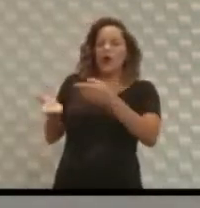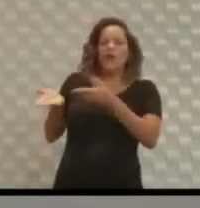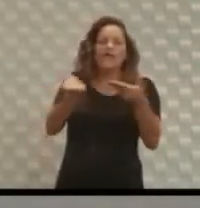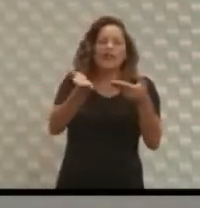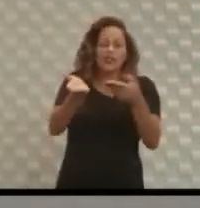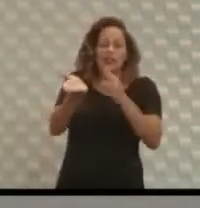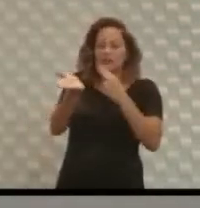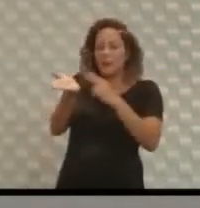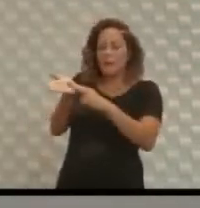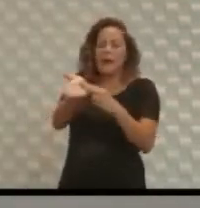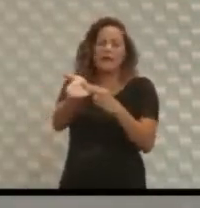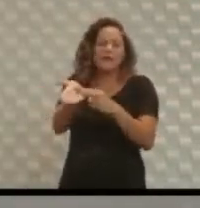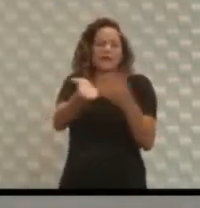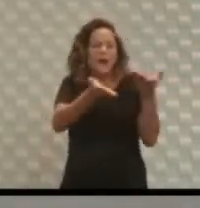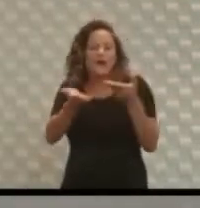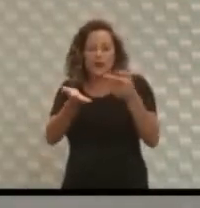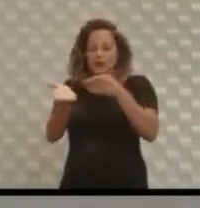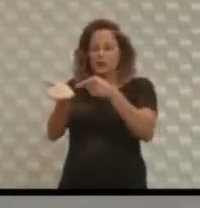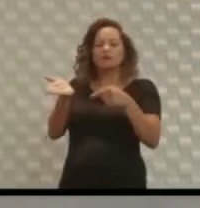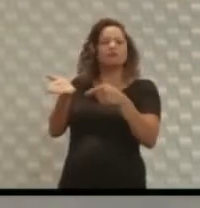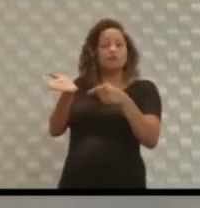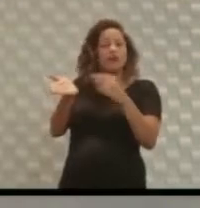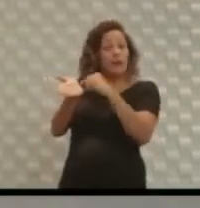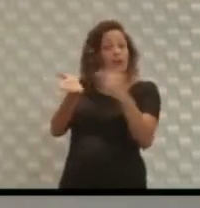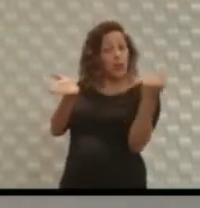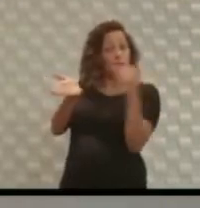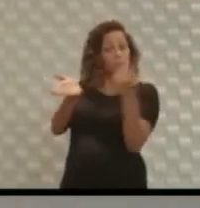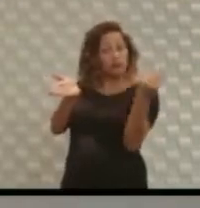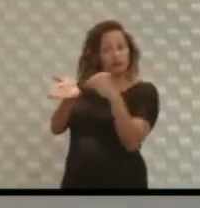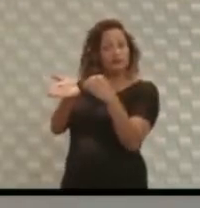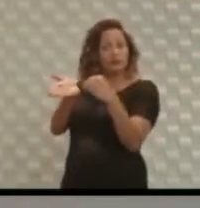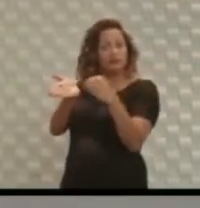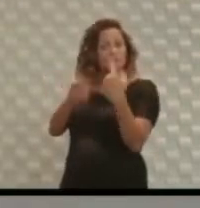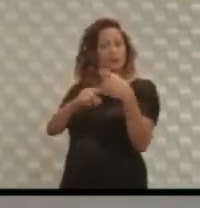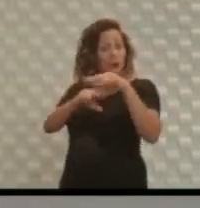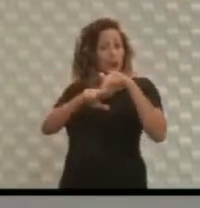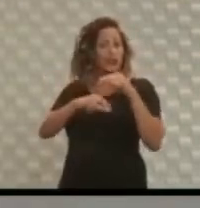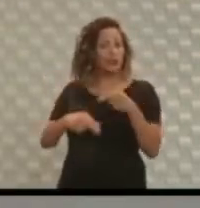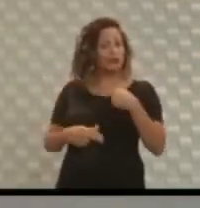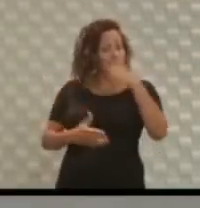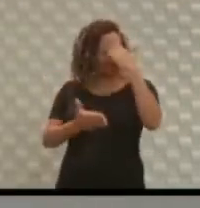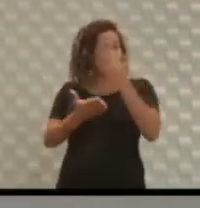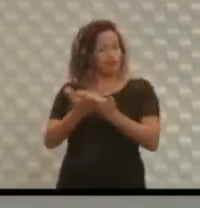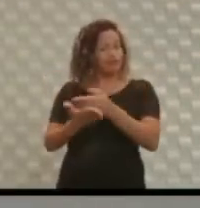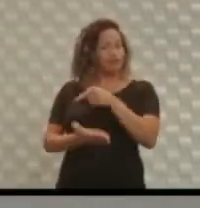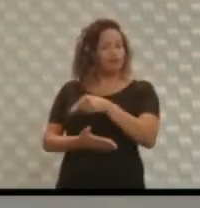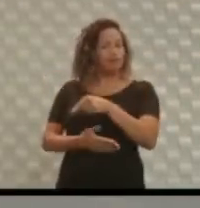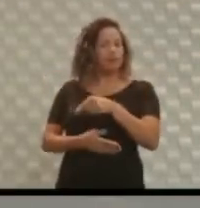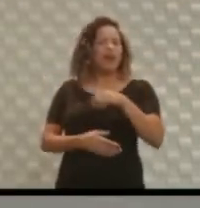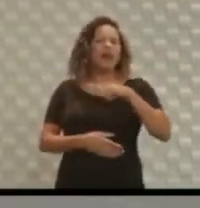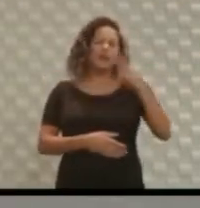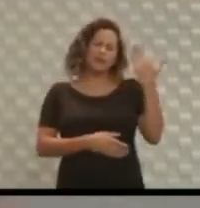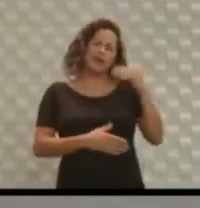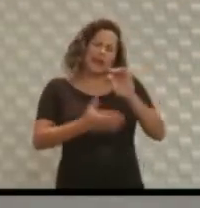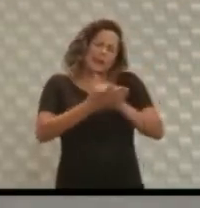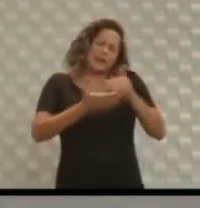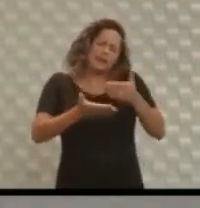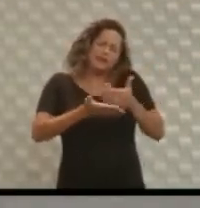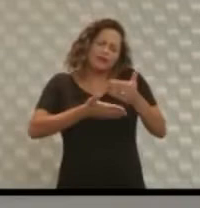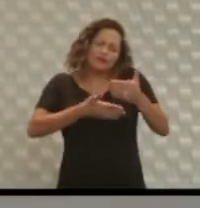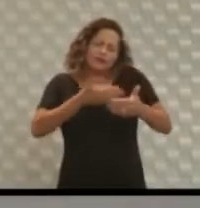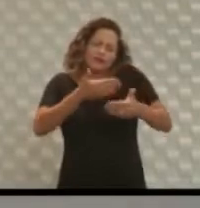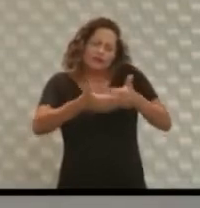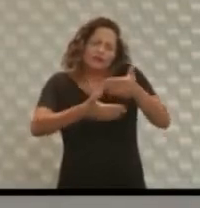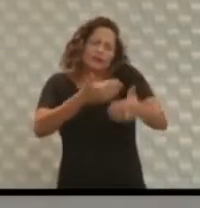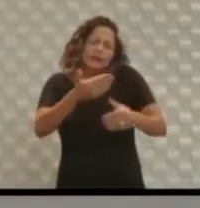E eu tive poucas crises com Lamartine, mas uma delas, que foi a adaptação do nascimento da